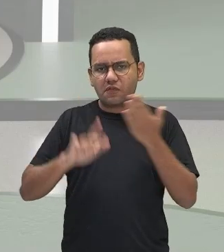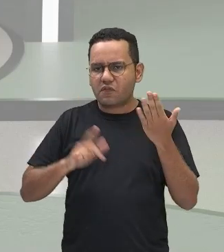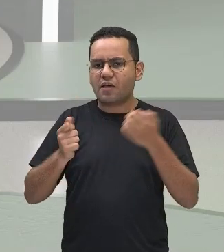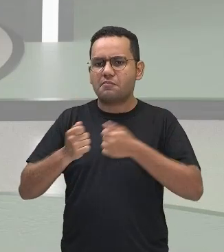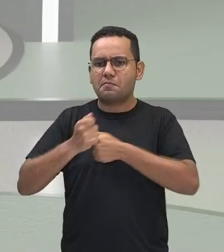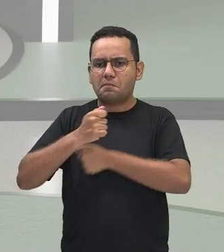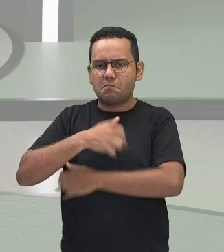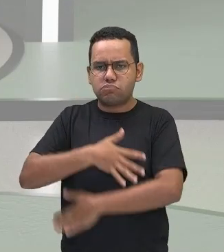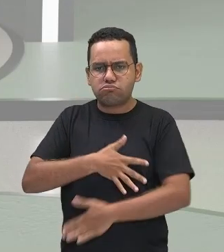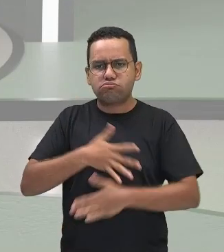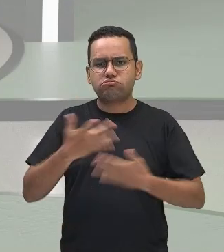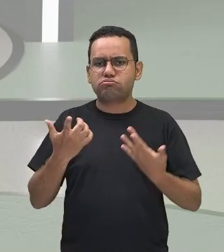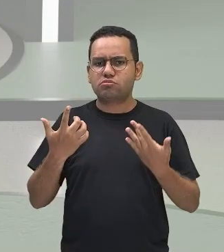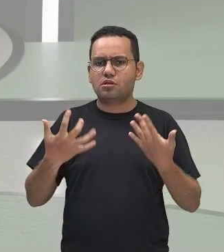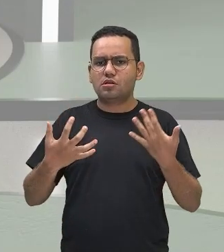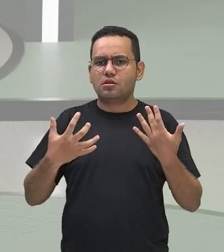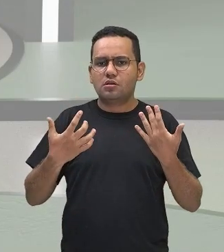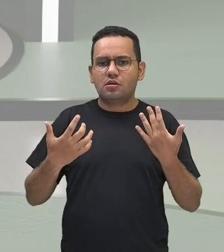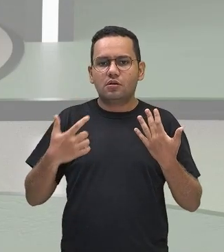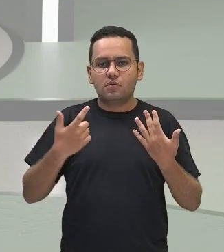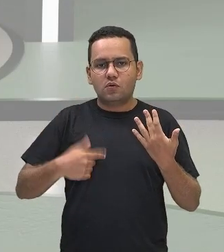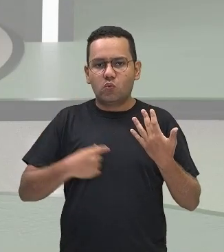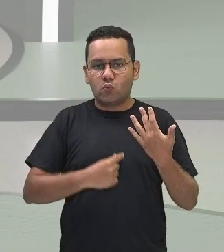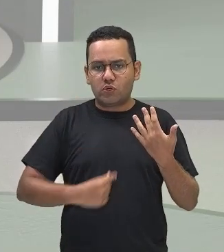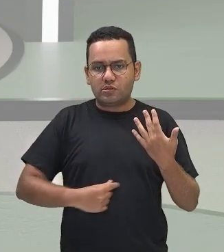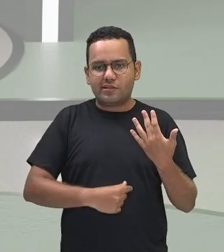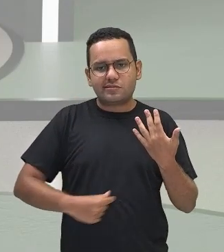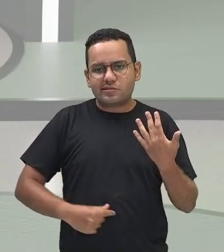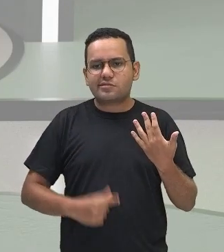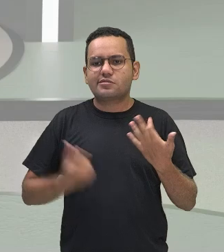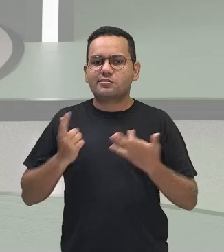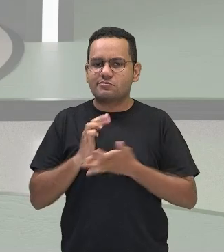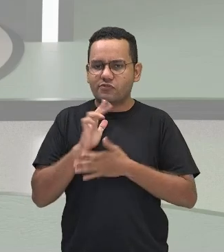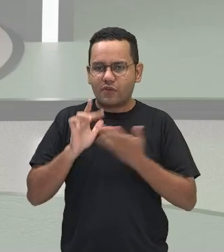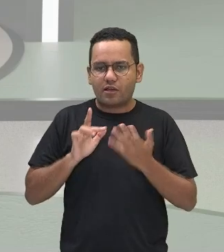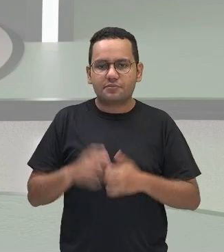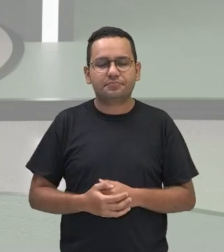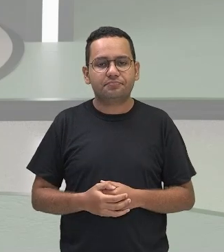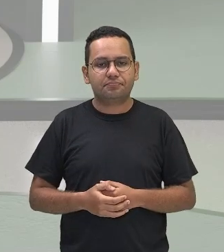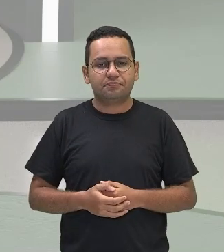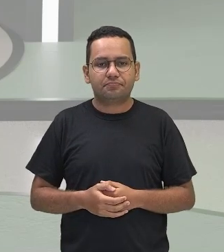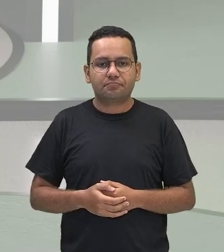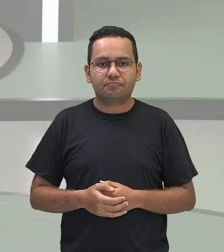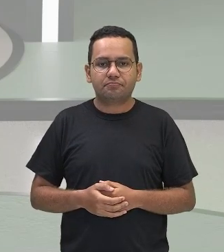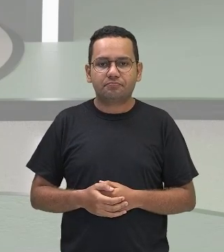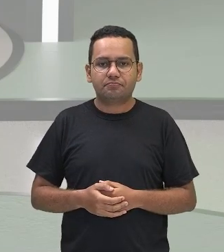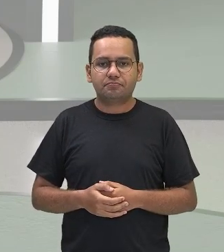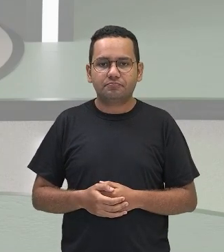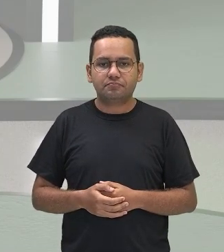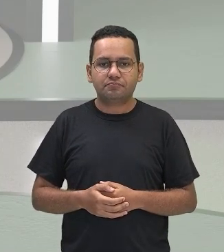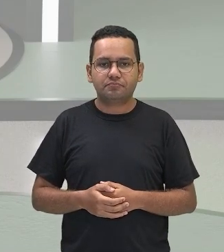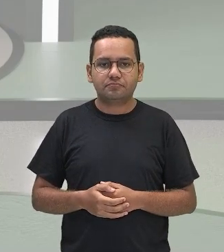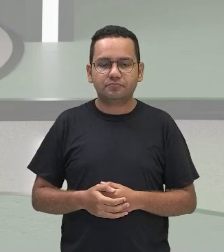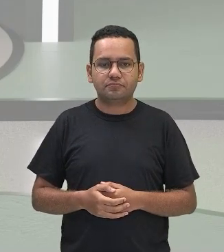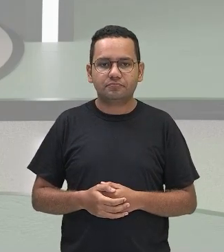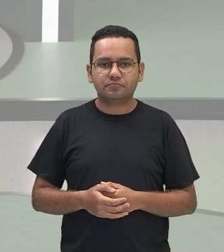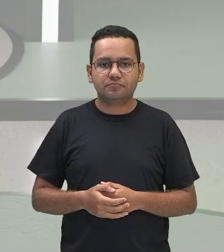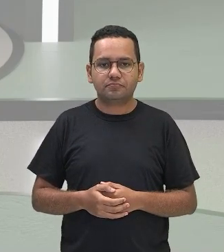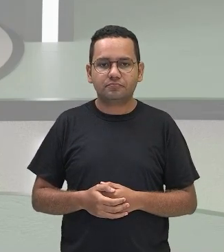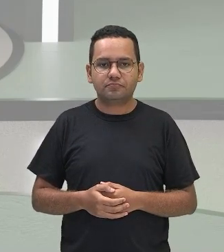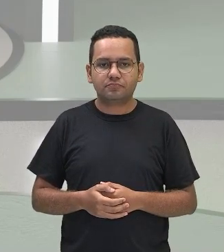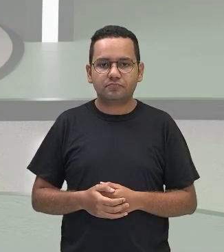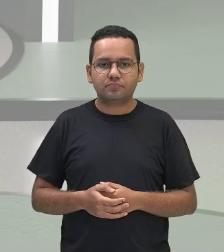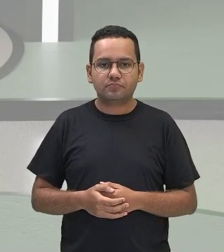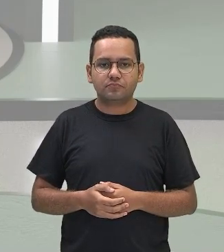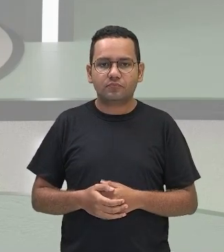linfático, intestino, fica um pouco complicado, um pouco difícil de visualizar. Mas mesmo assim é possível identificar onde que estão as